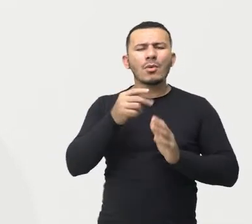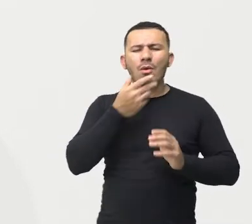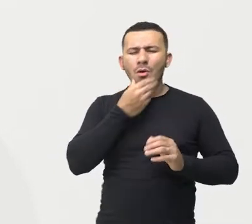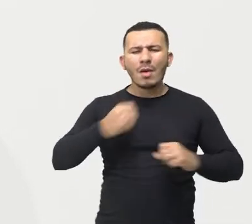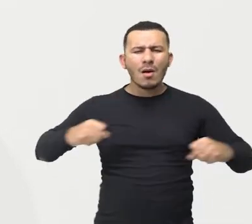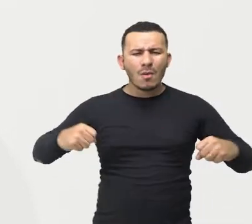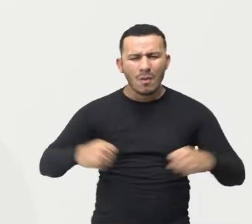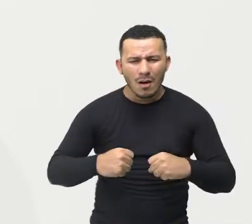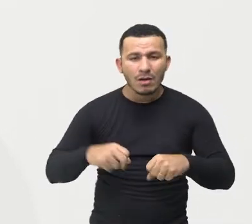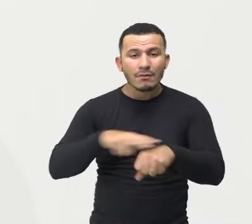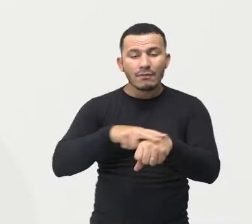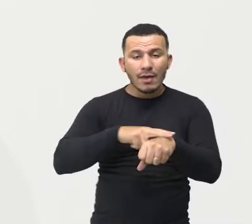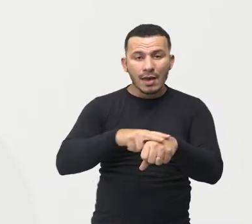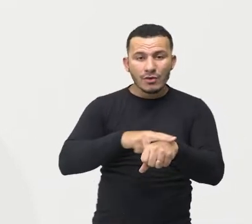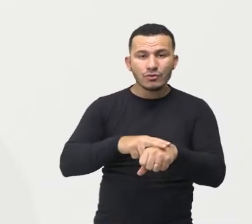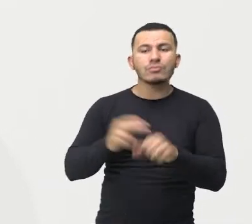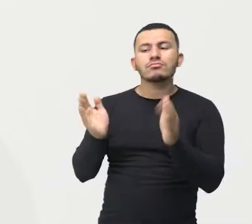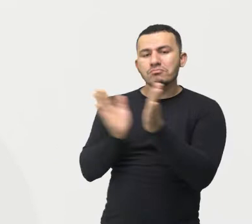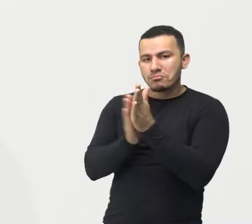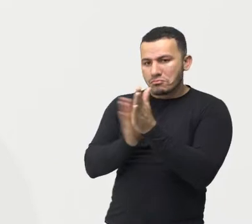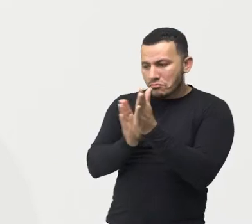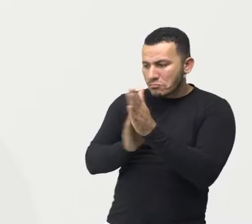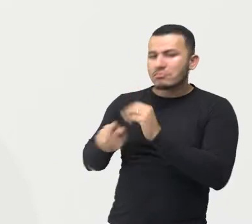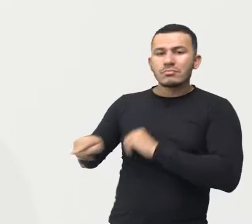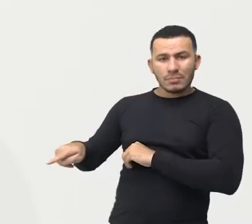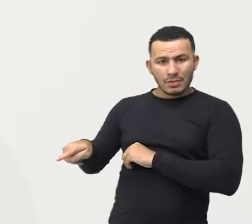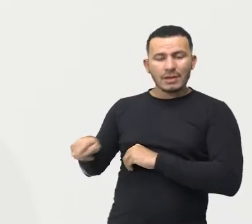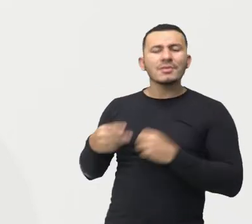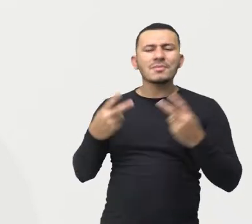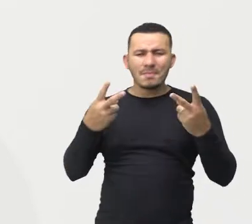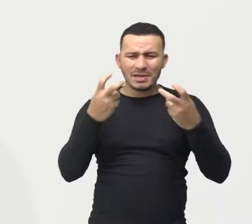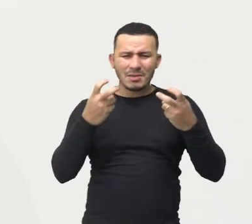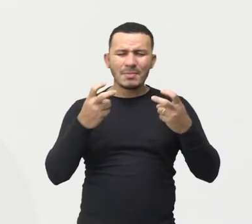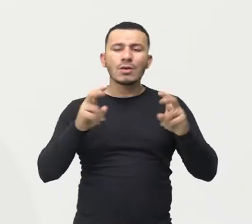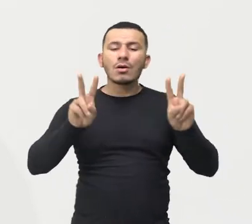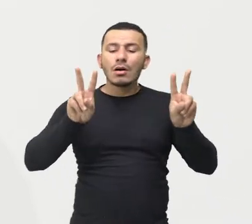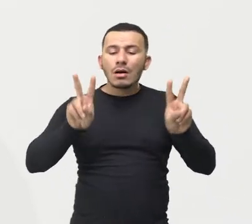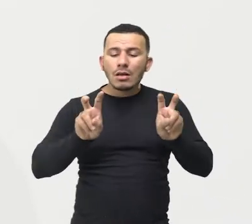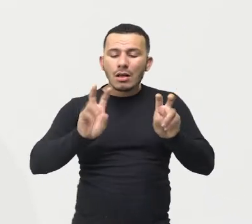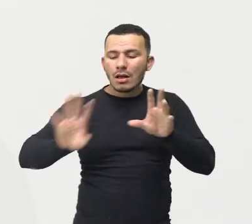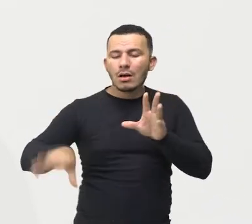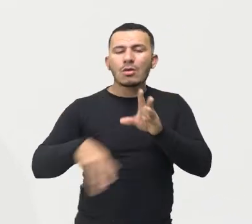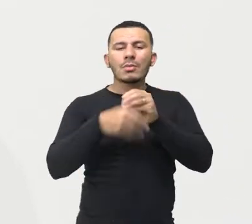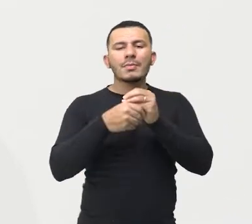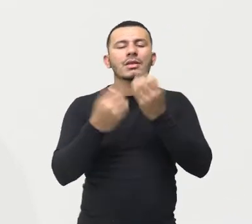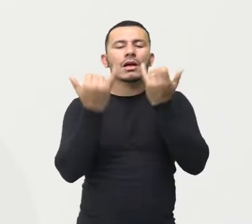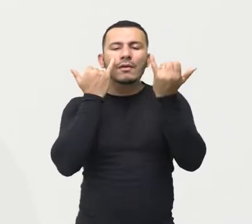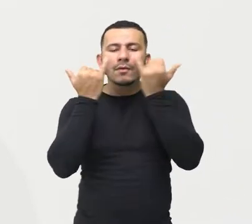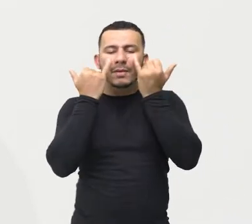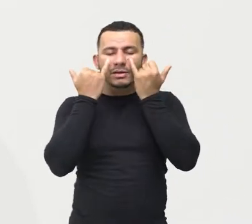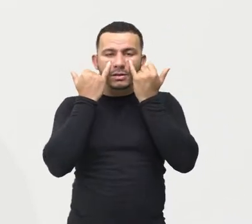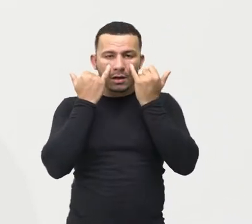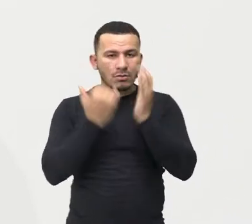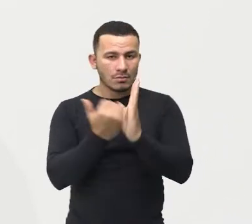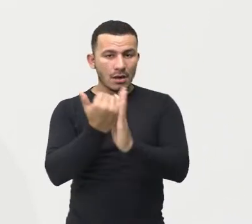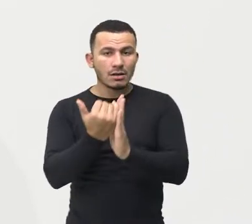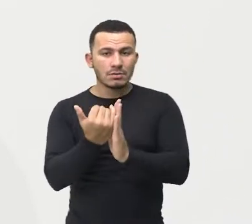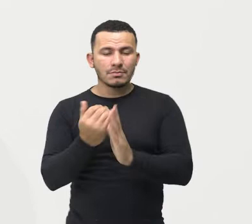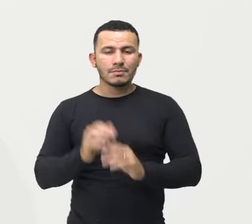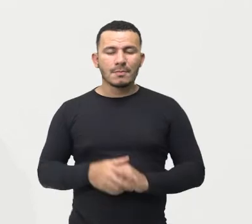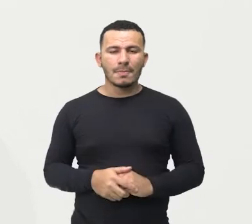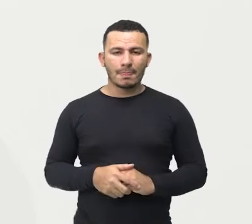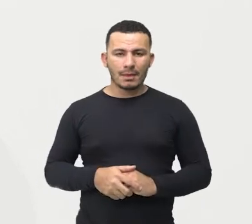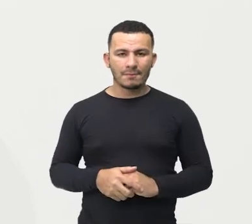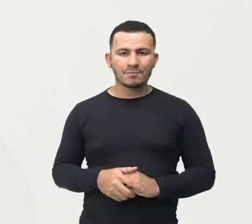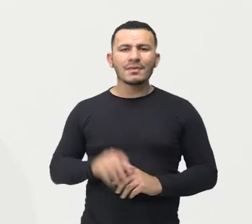Os Vingadores. Perceba que o subtítulo complementa o nosso título, trazendo informações, ok?